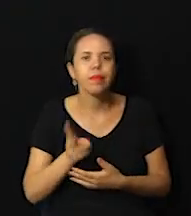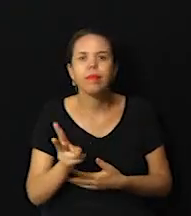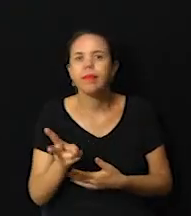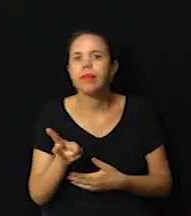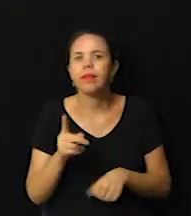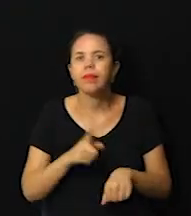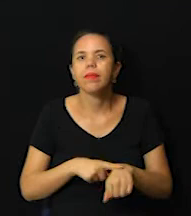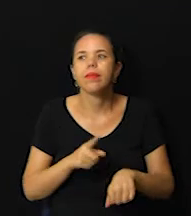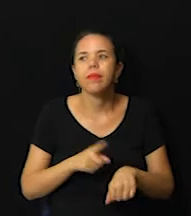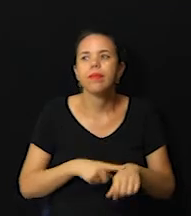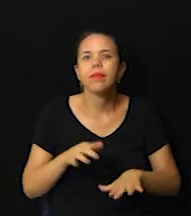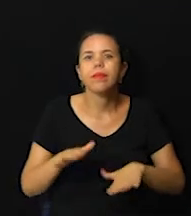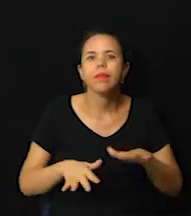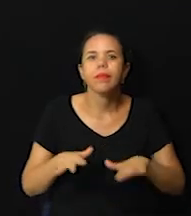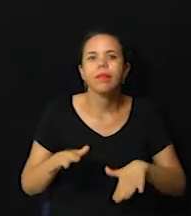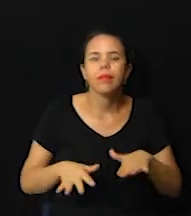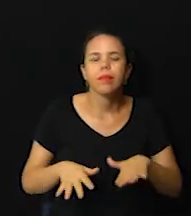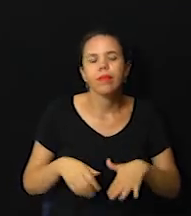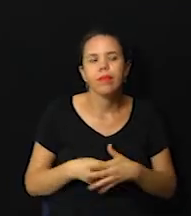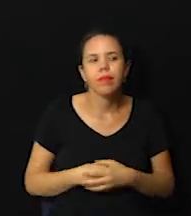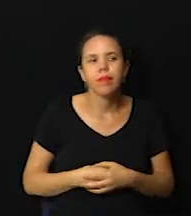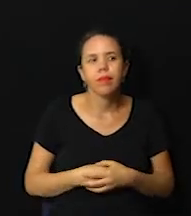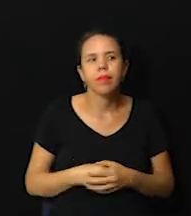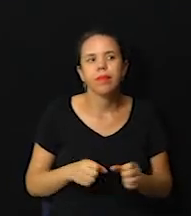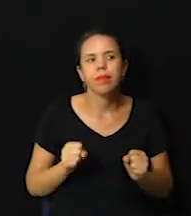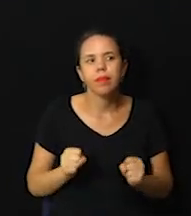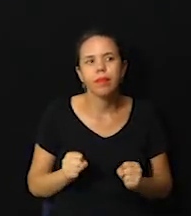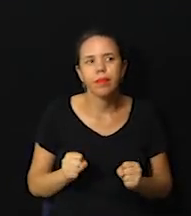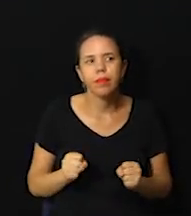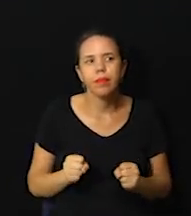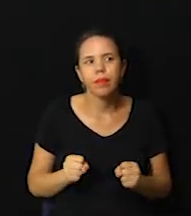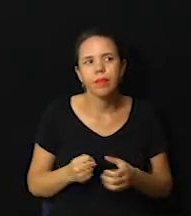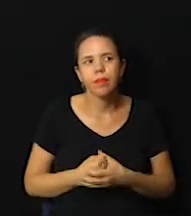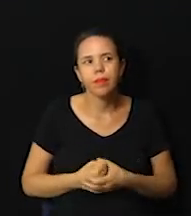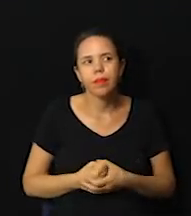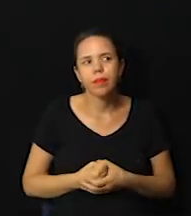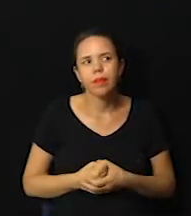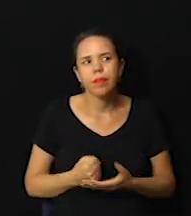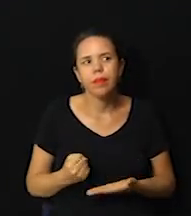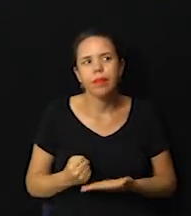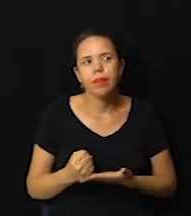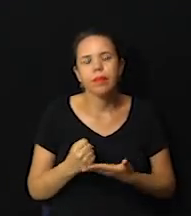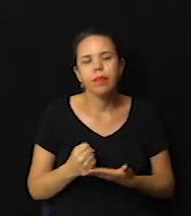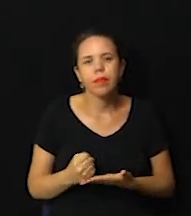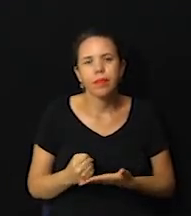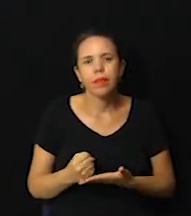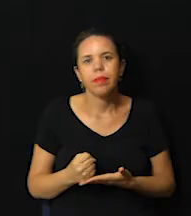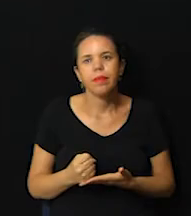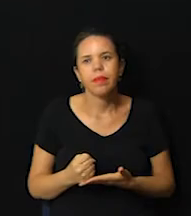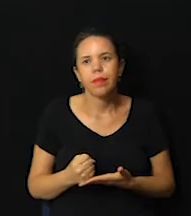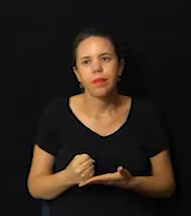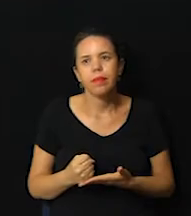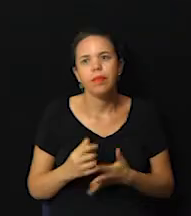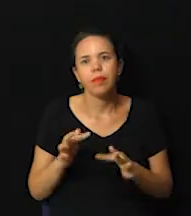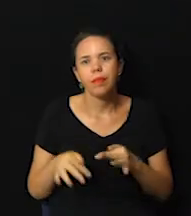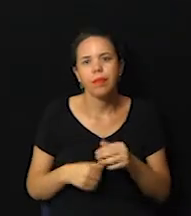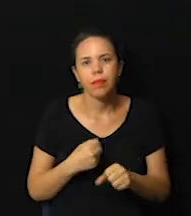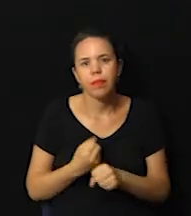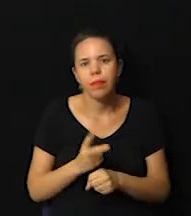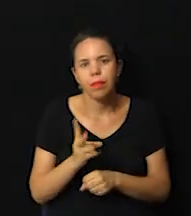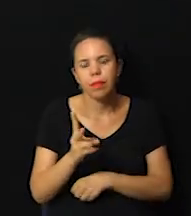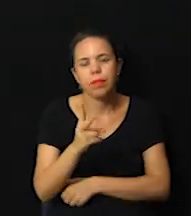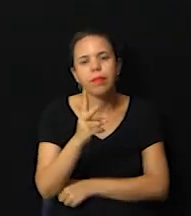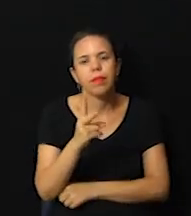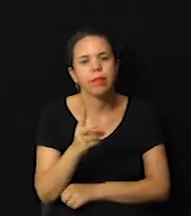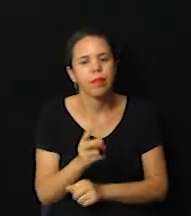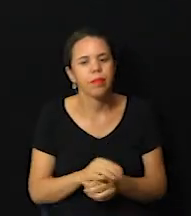em momentos que a gente, que eles possam também, né, que contribuir. E final de ano, eles estão aqui sempre em